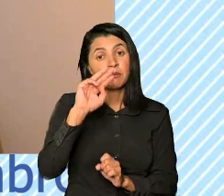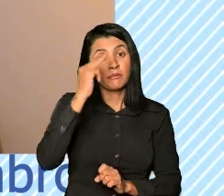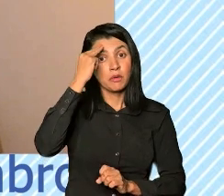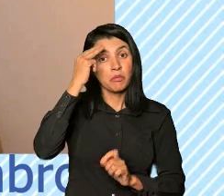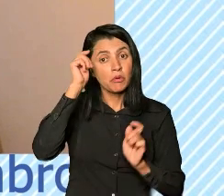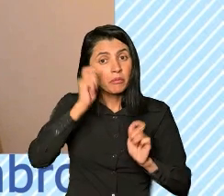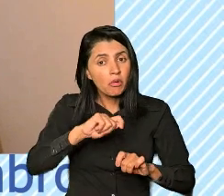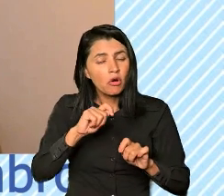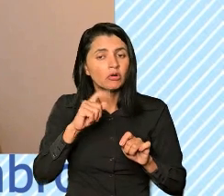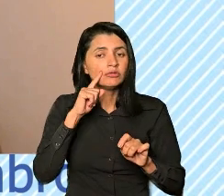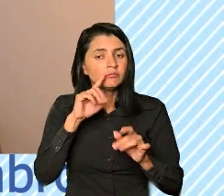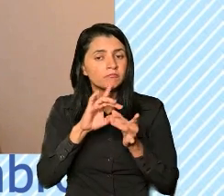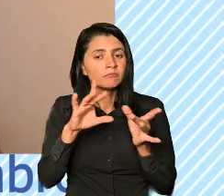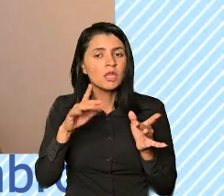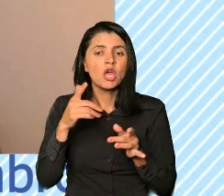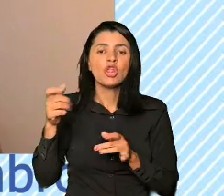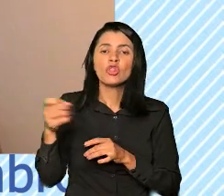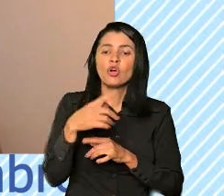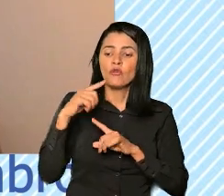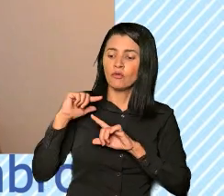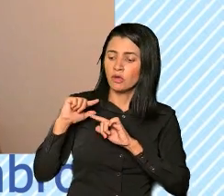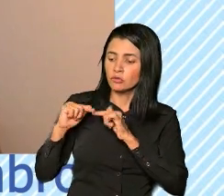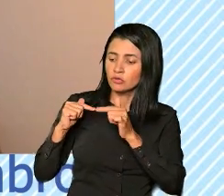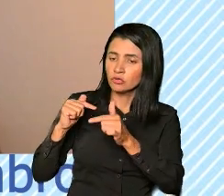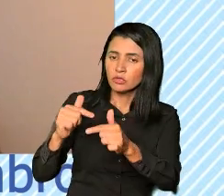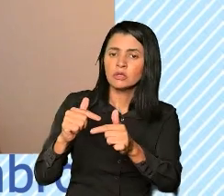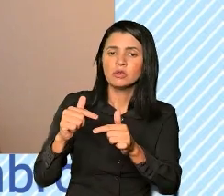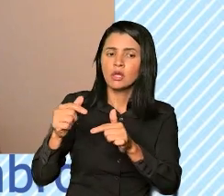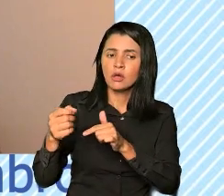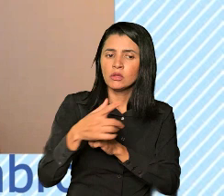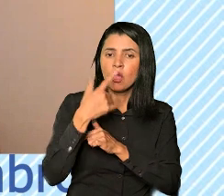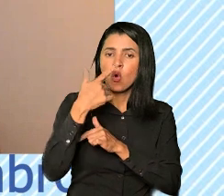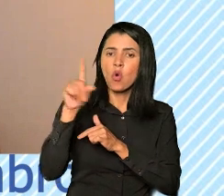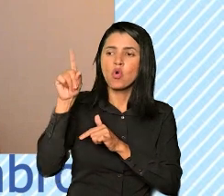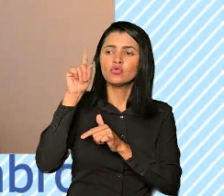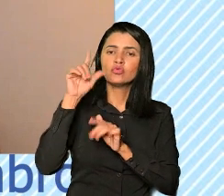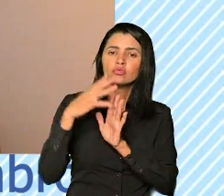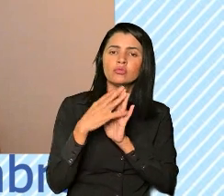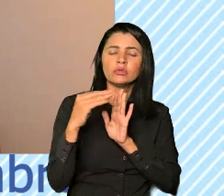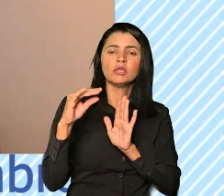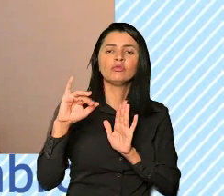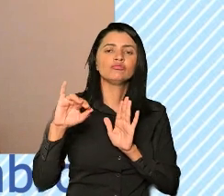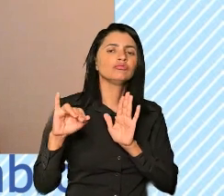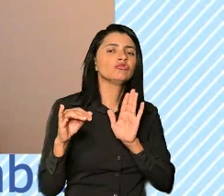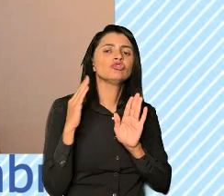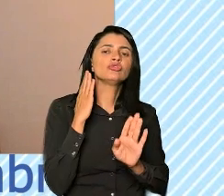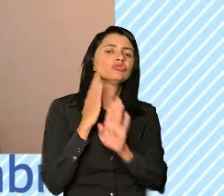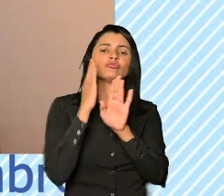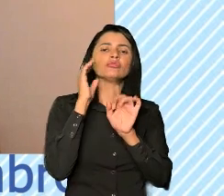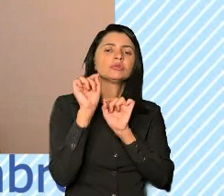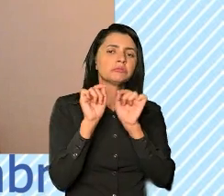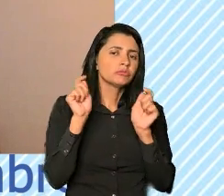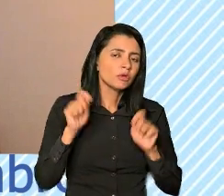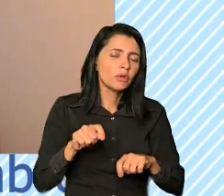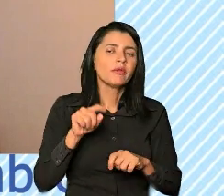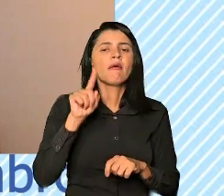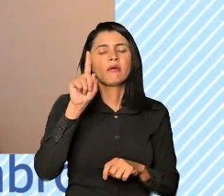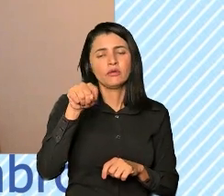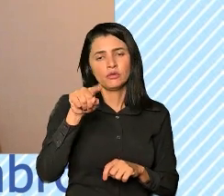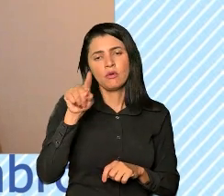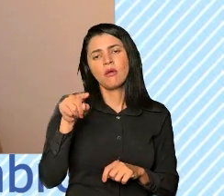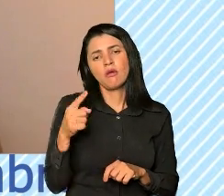pode permitir que as novas gerações cresçam com outros modelos de identificação, né? Isso é uma